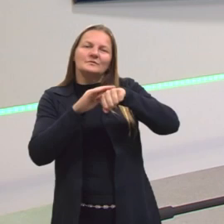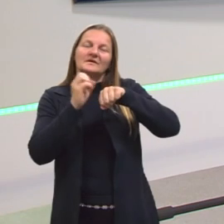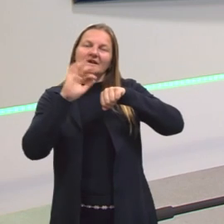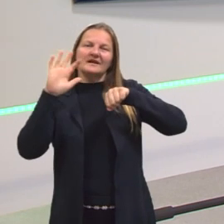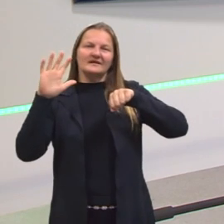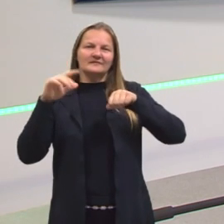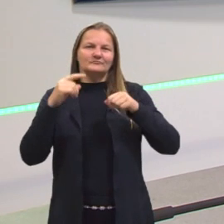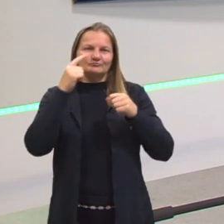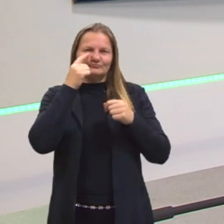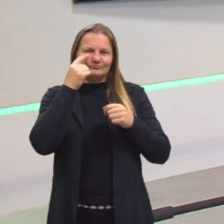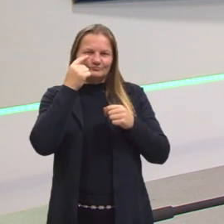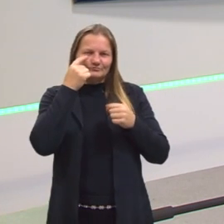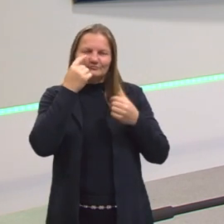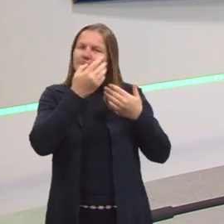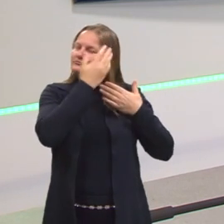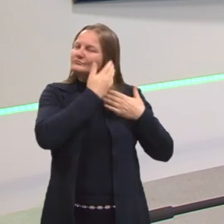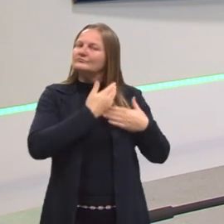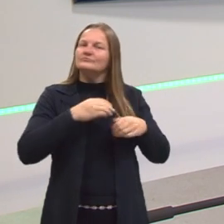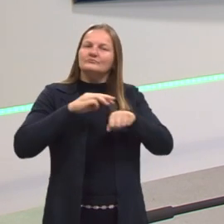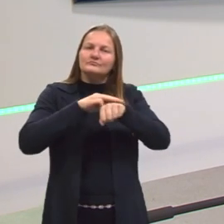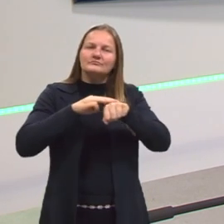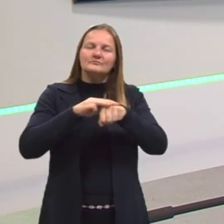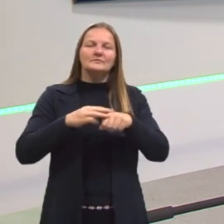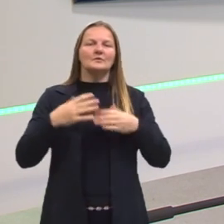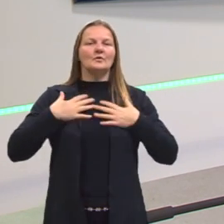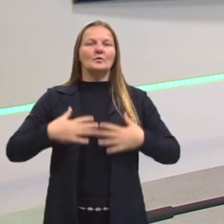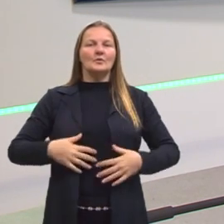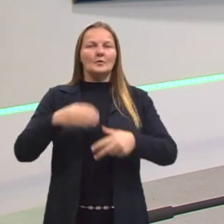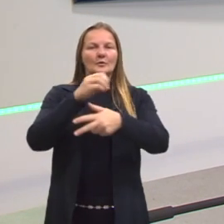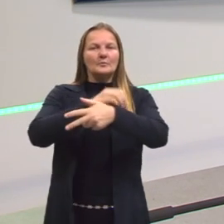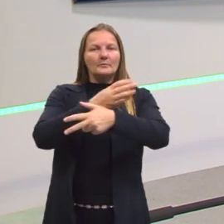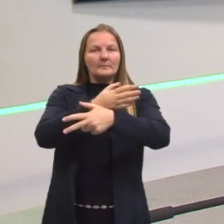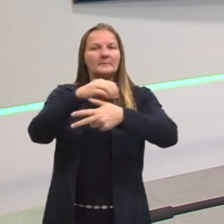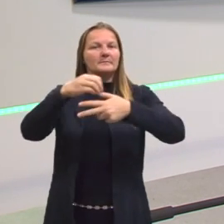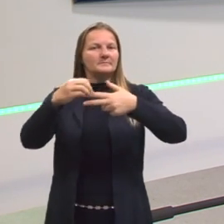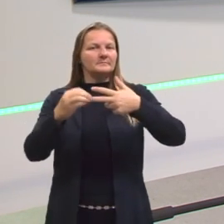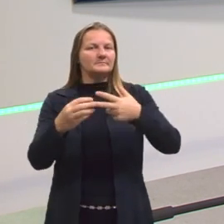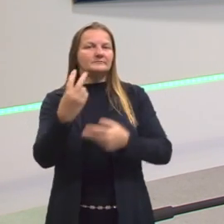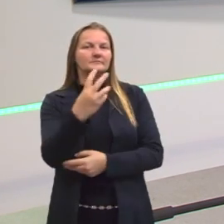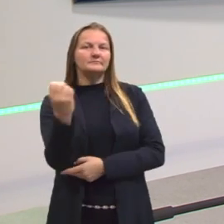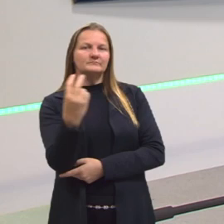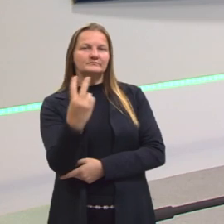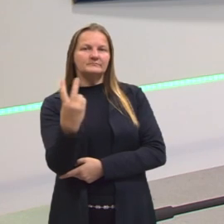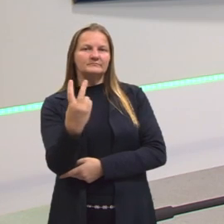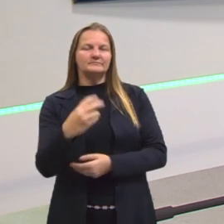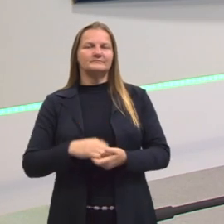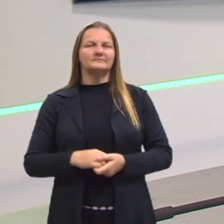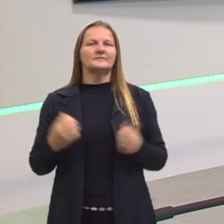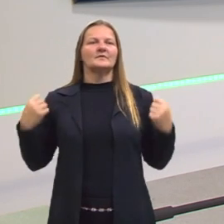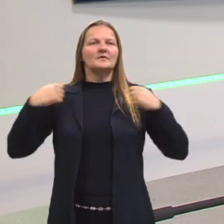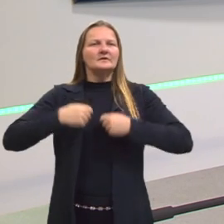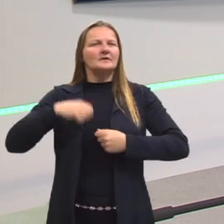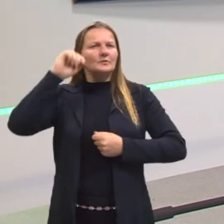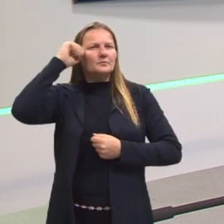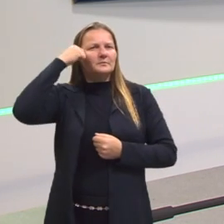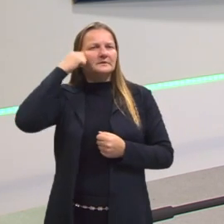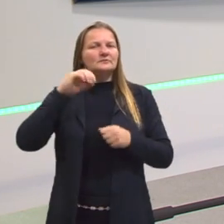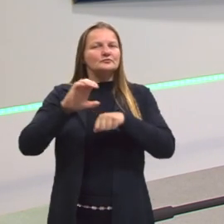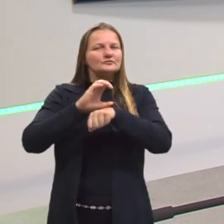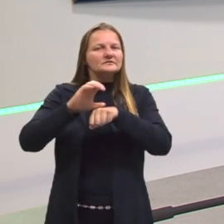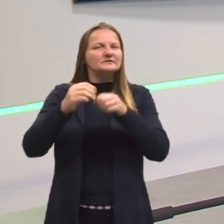cabelos e olhos castanhos estou usando a camiseta do projeto pré-enem 2022 e um casaco preto com